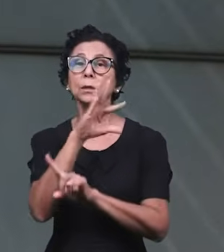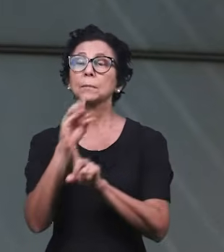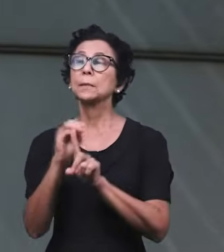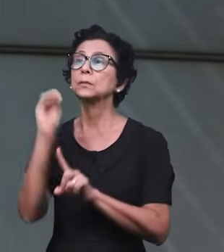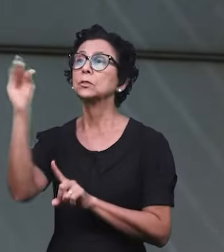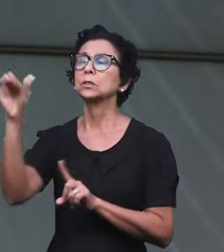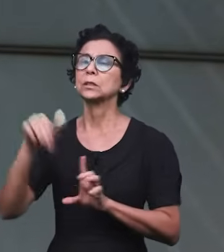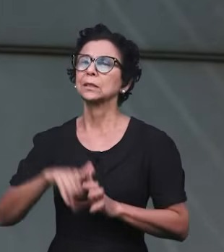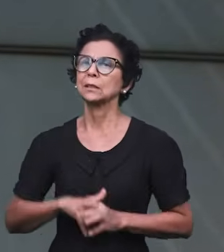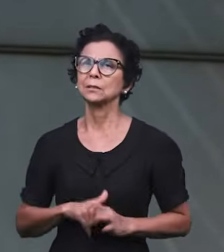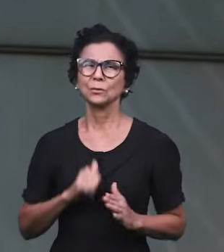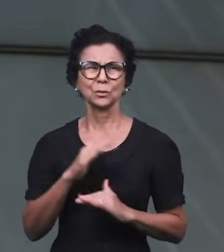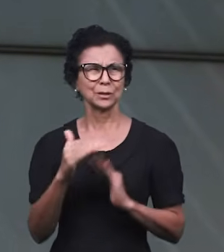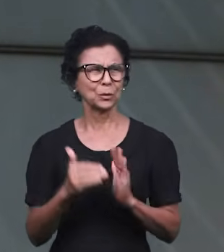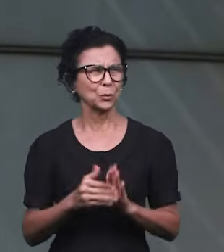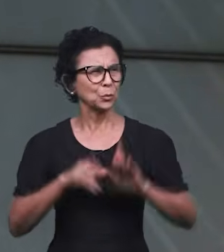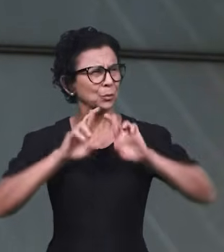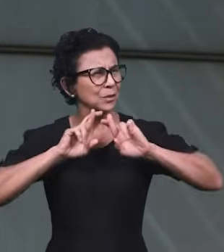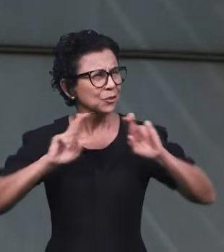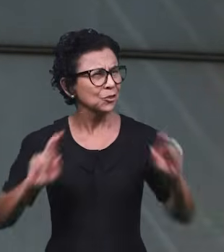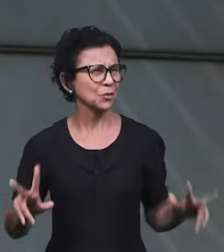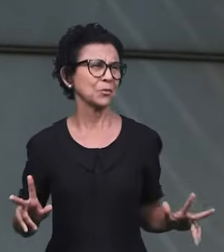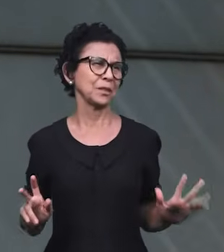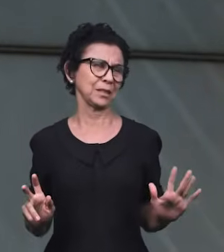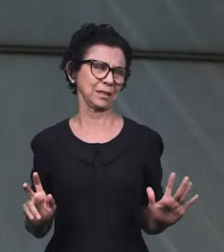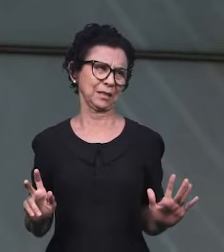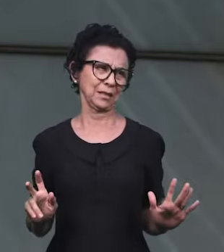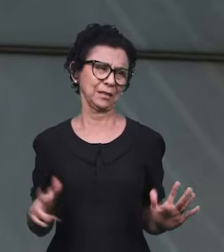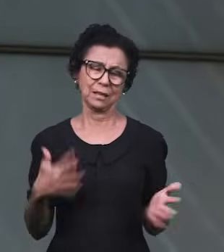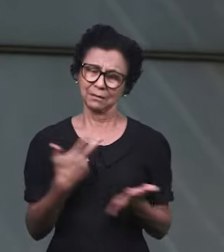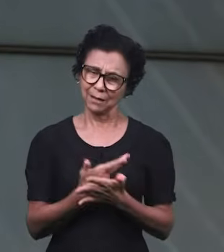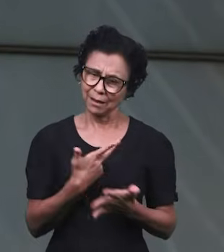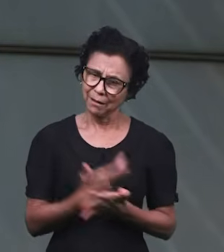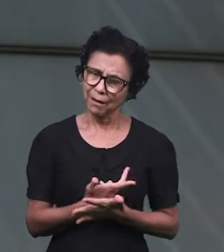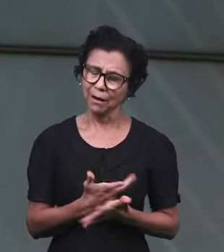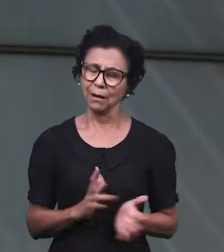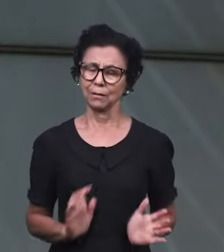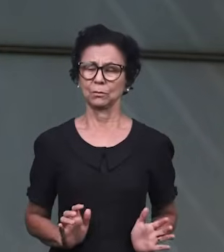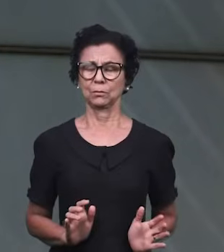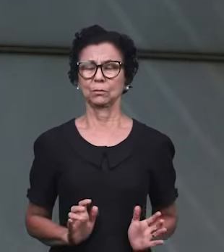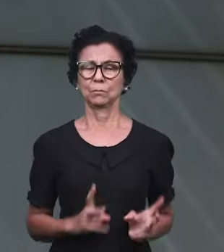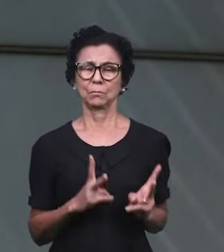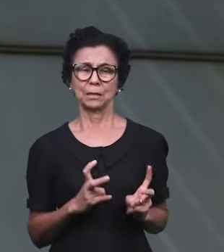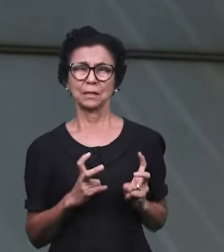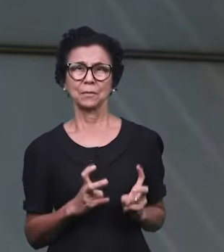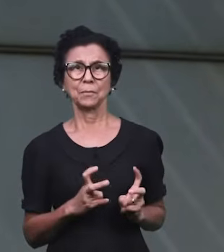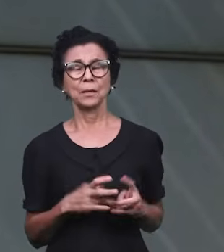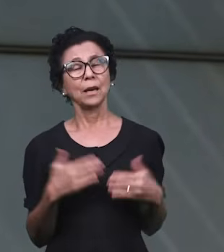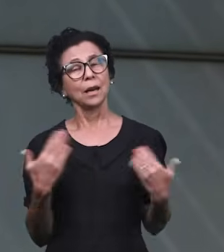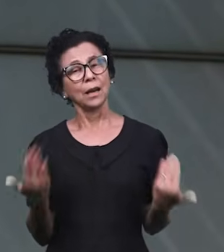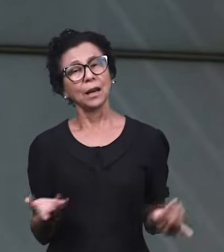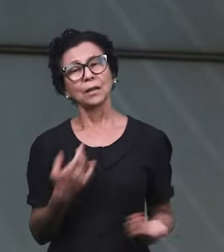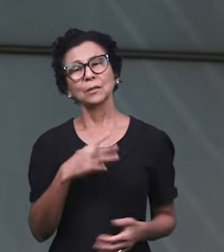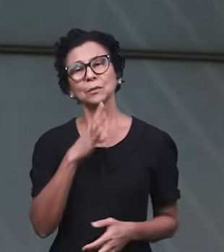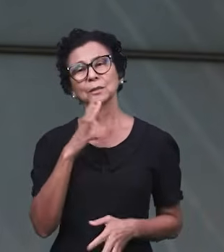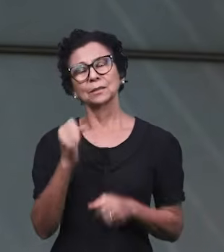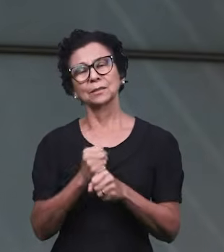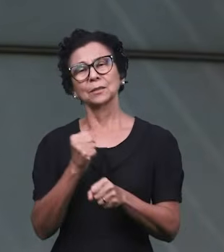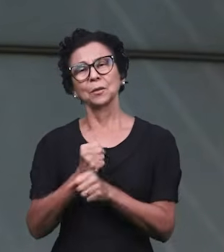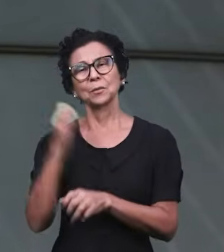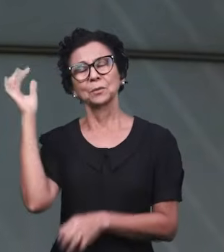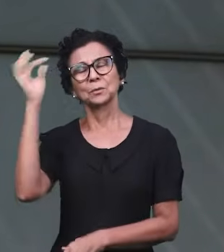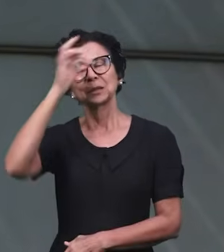Espírito Santo, eu percebi que alguma coisa estava errada, né? E foi aí que Deus nos trouxe para essa obra do Espírito